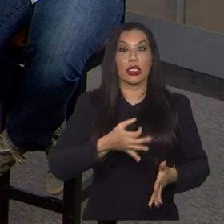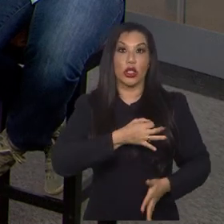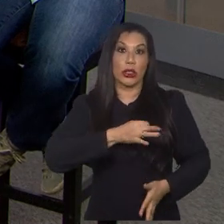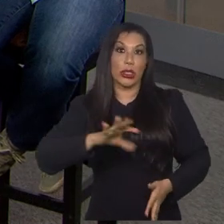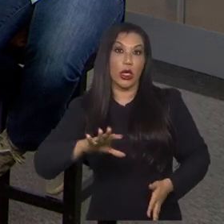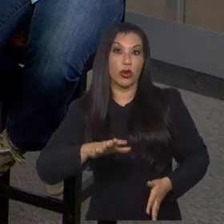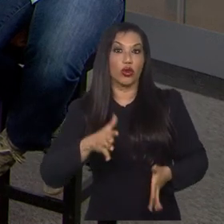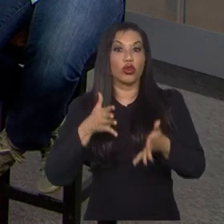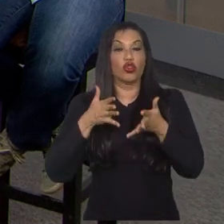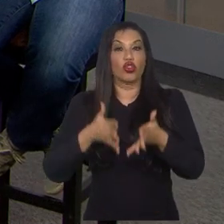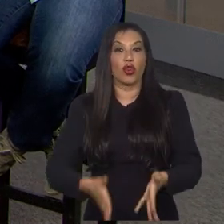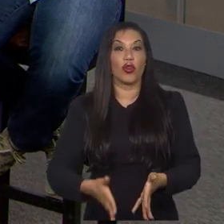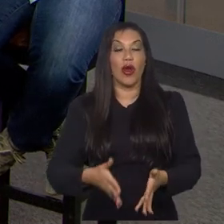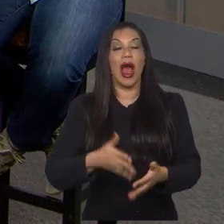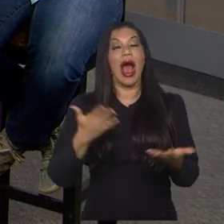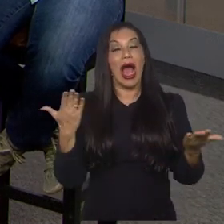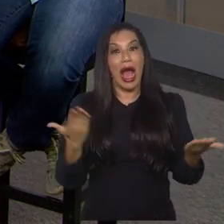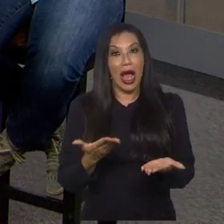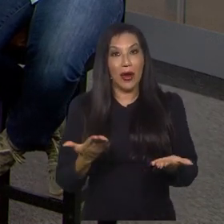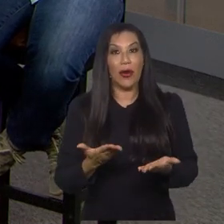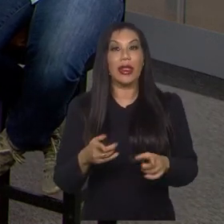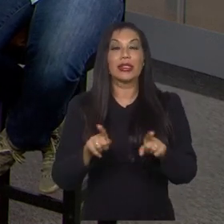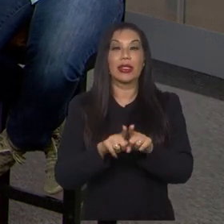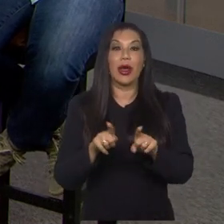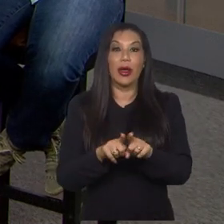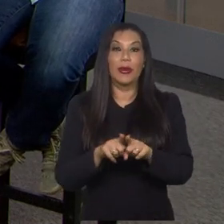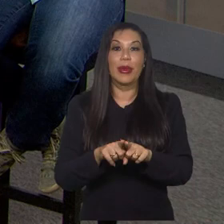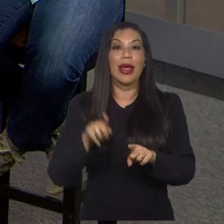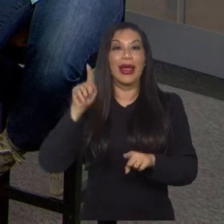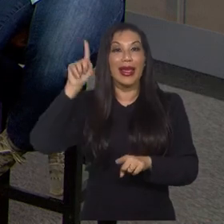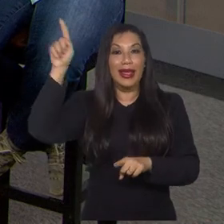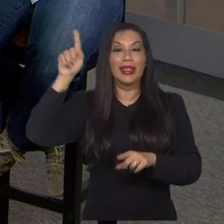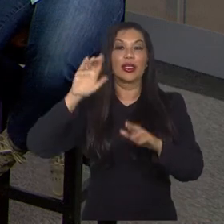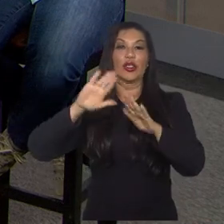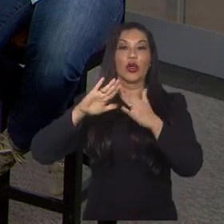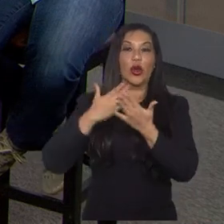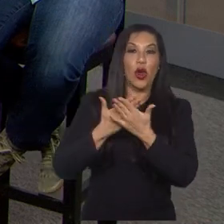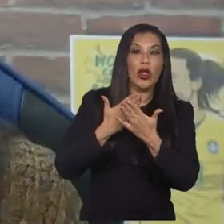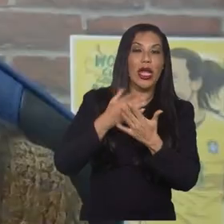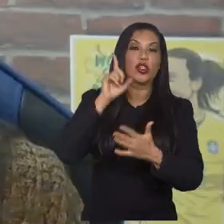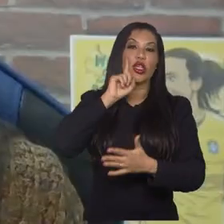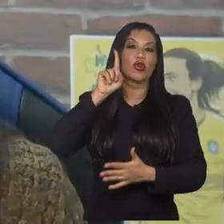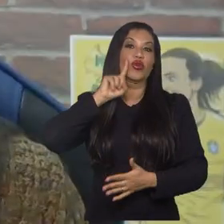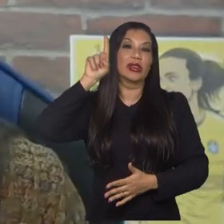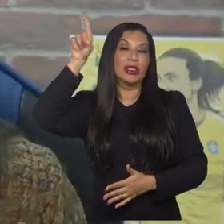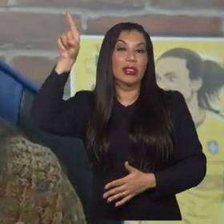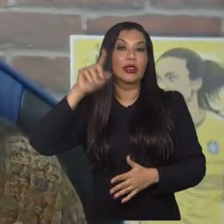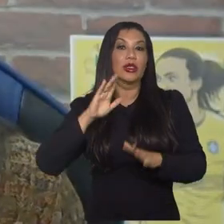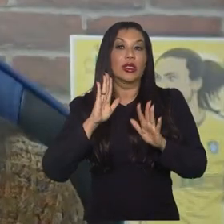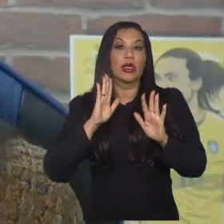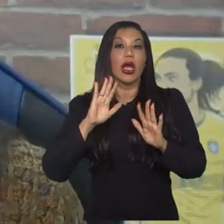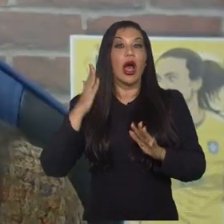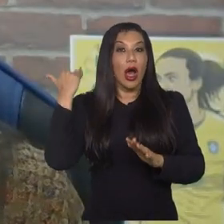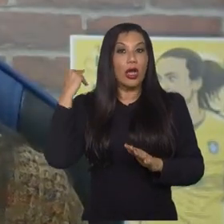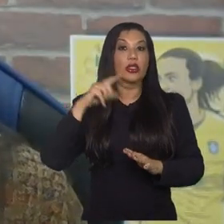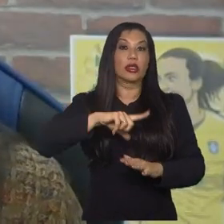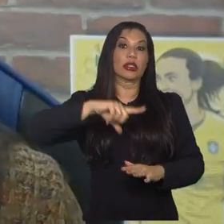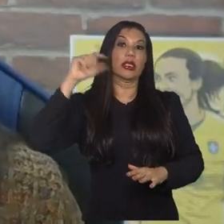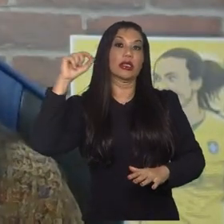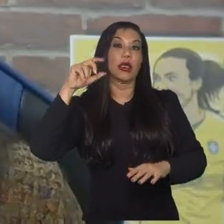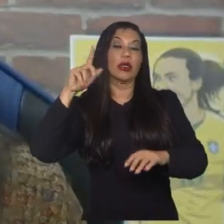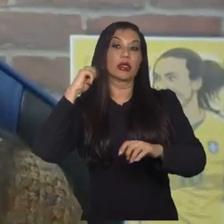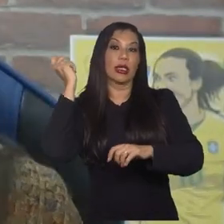nessa temporada, né? Ela que atuou também lá no college, né? Nos Estados Unidos. E ela já foi convocada para a